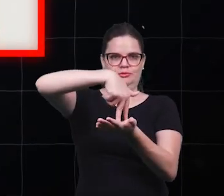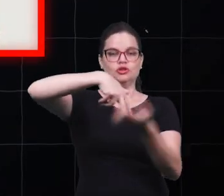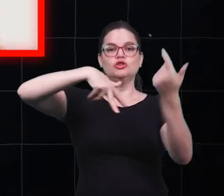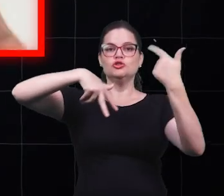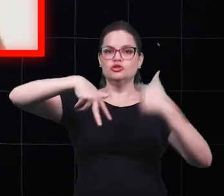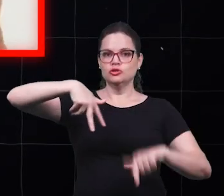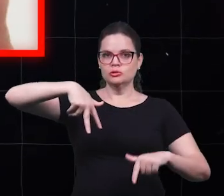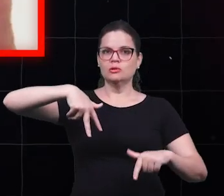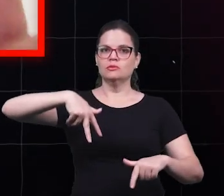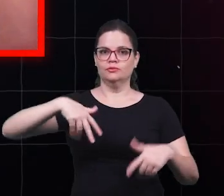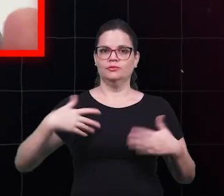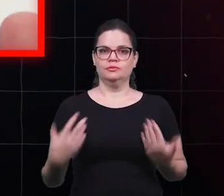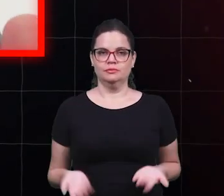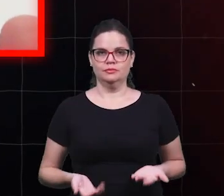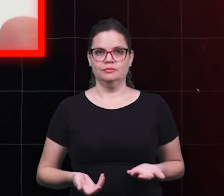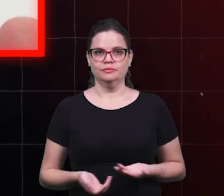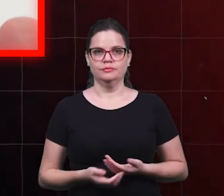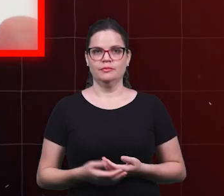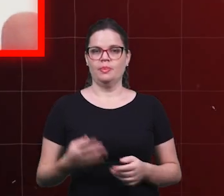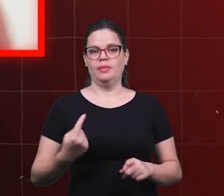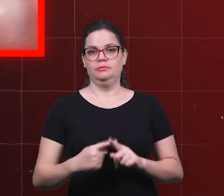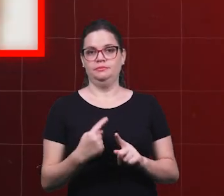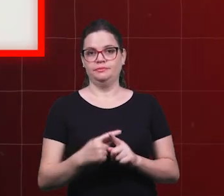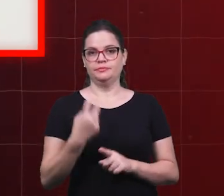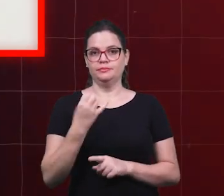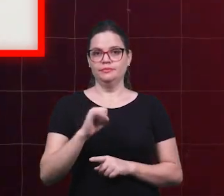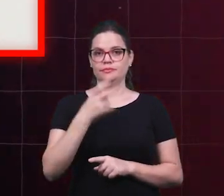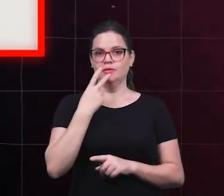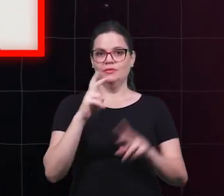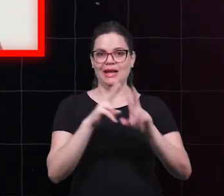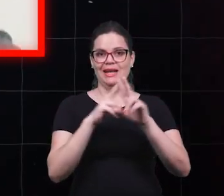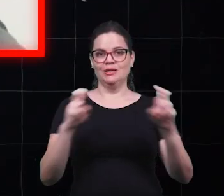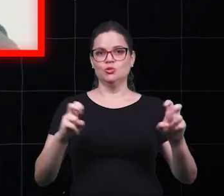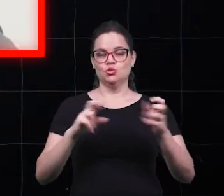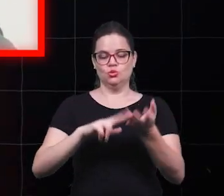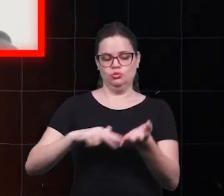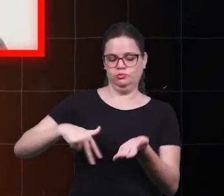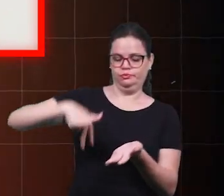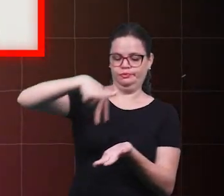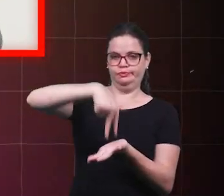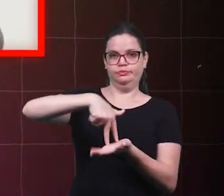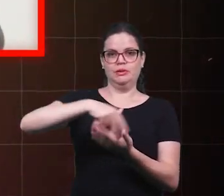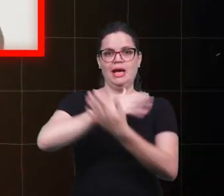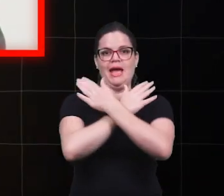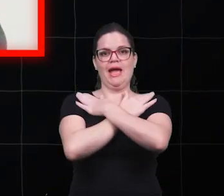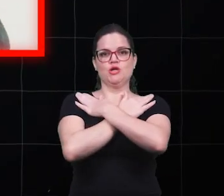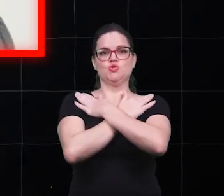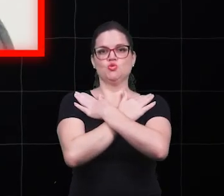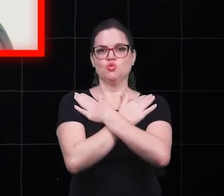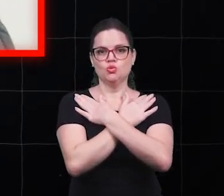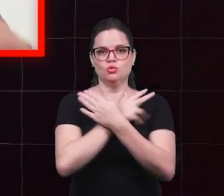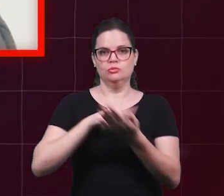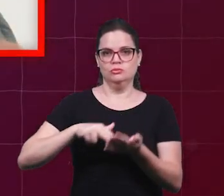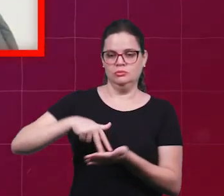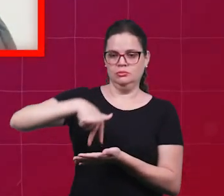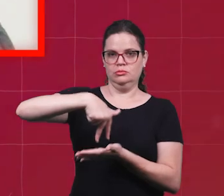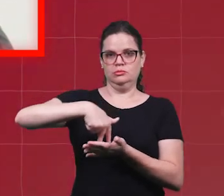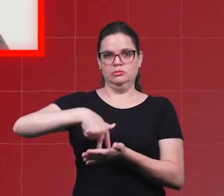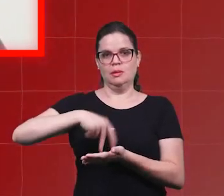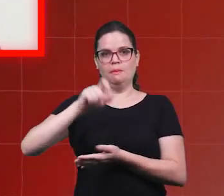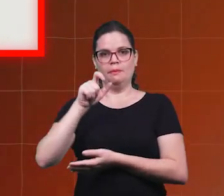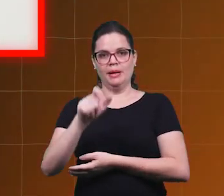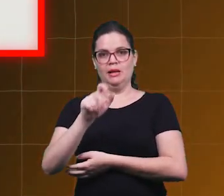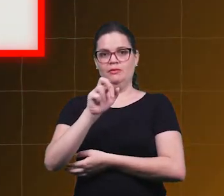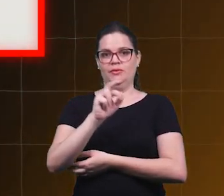tentar nos definir. Quando a gente fala de ressuscitarão primeiro, quando a gente tenta definir esse termo